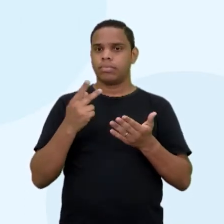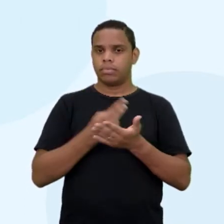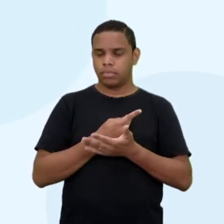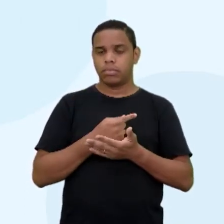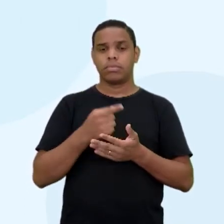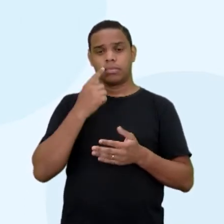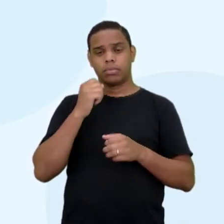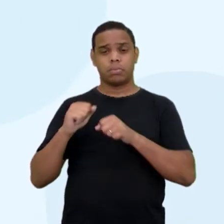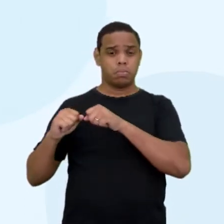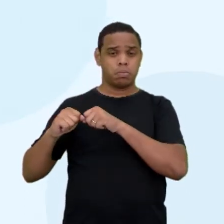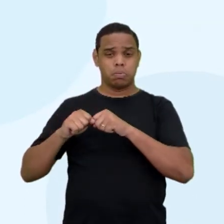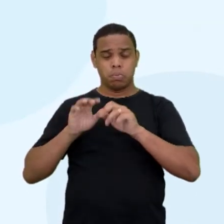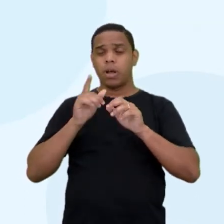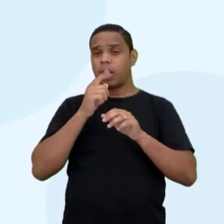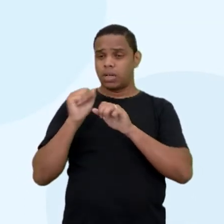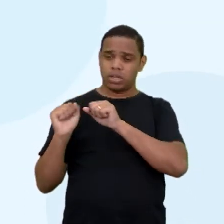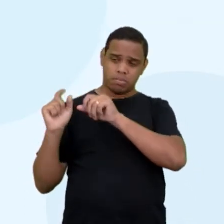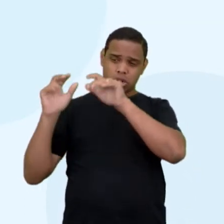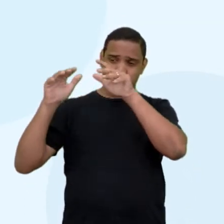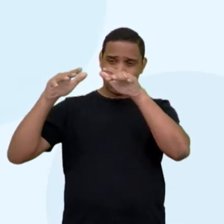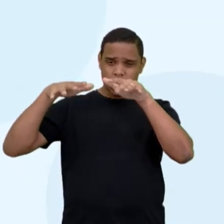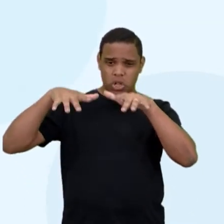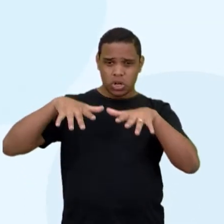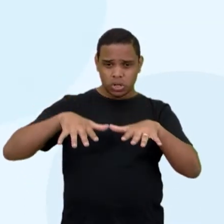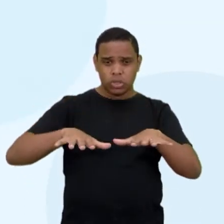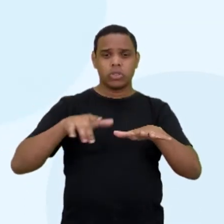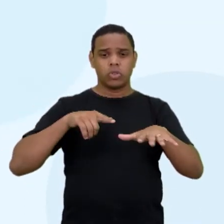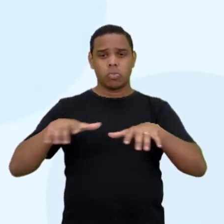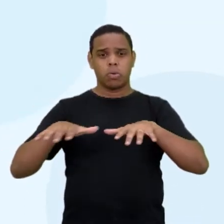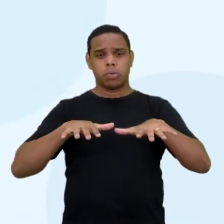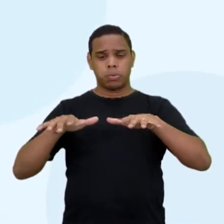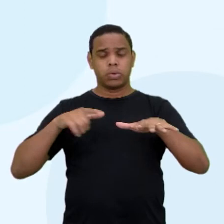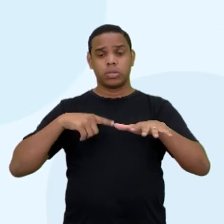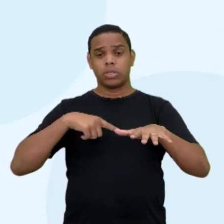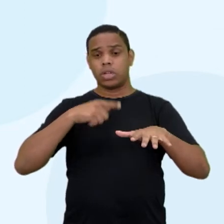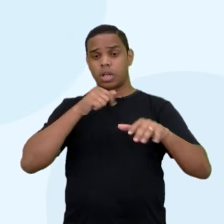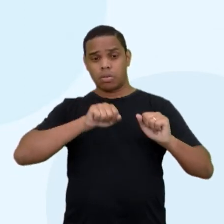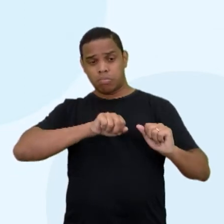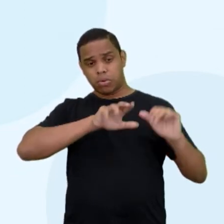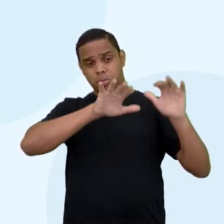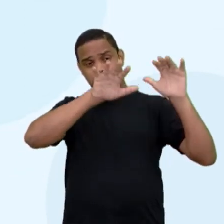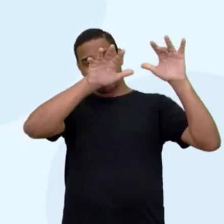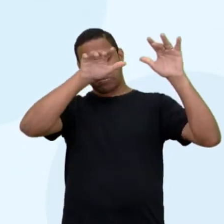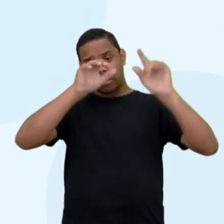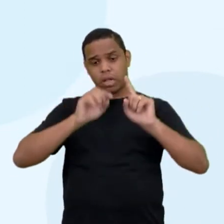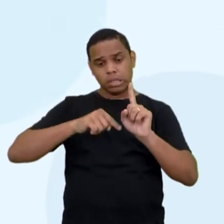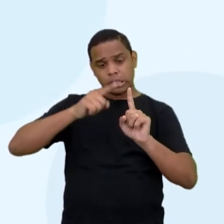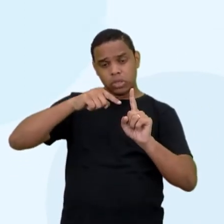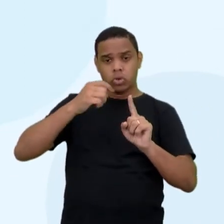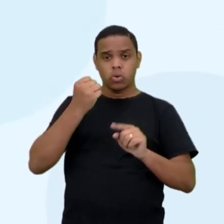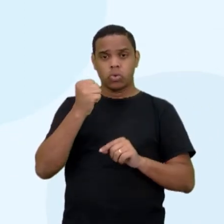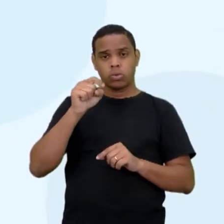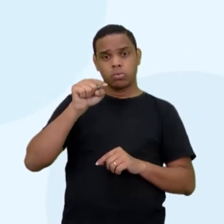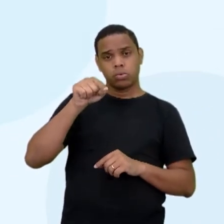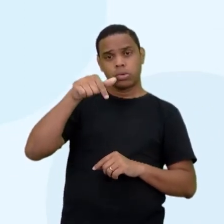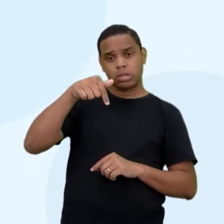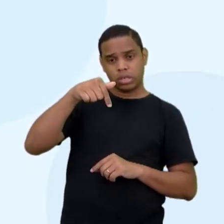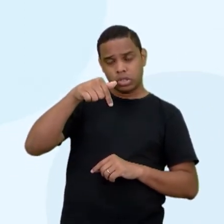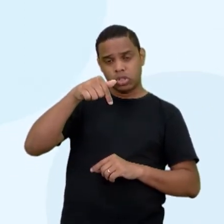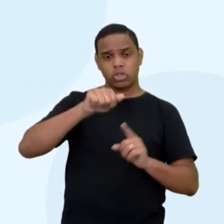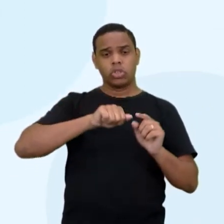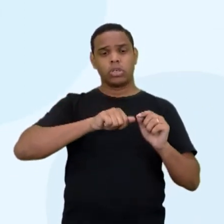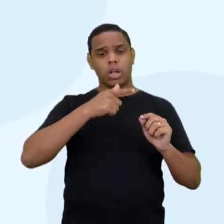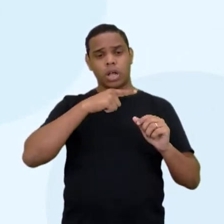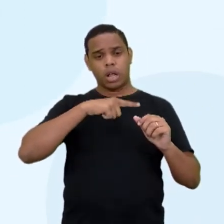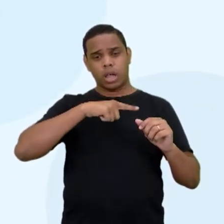foi atingida por um tsunami, provocando aí um maremoto de magnitude aí de 8,7, tá certo? E aí,